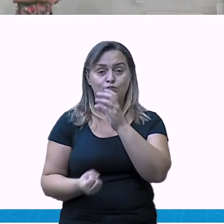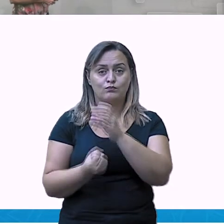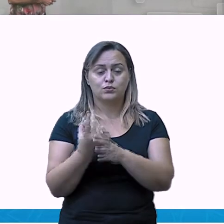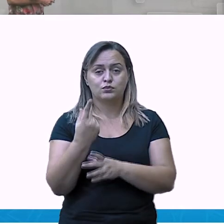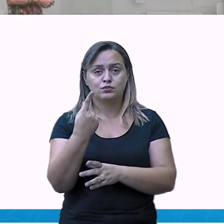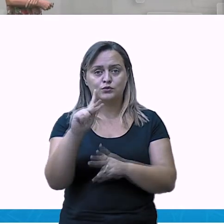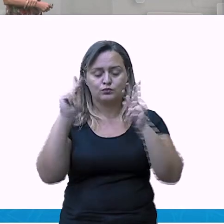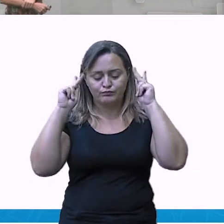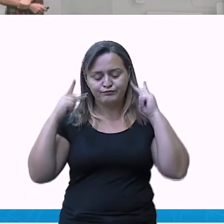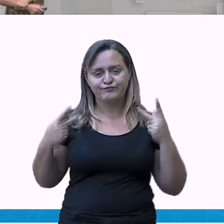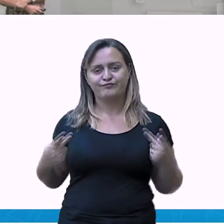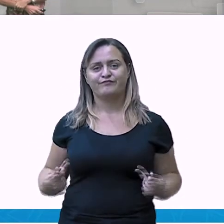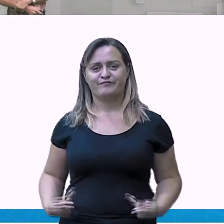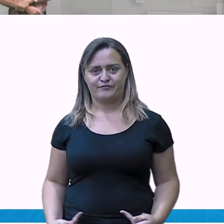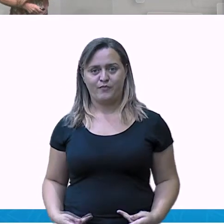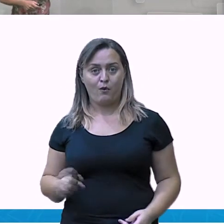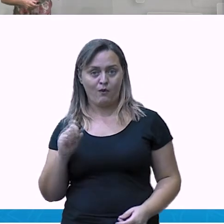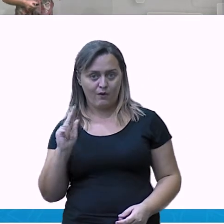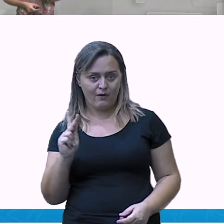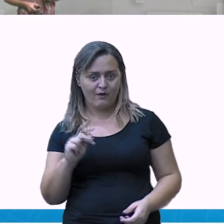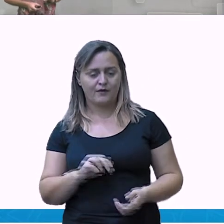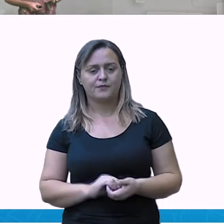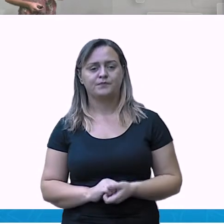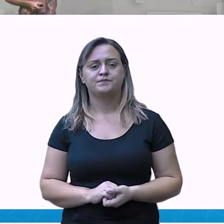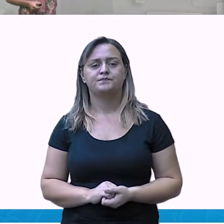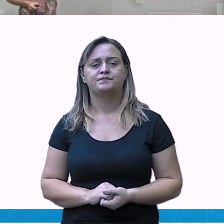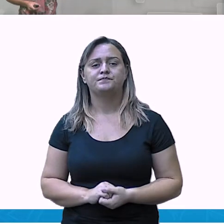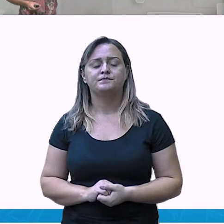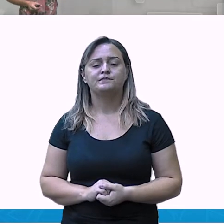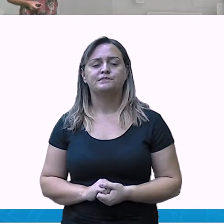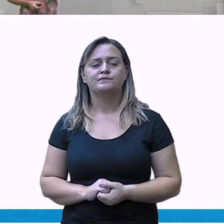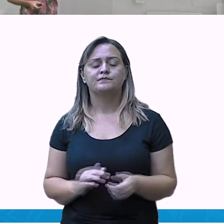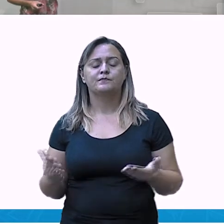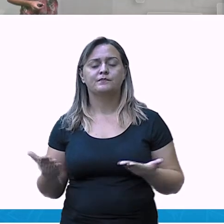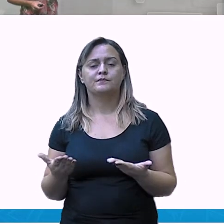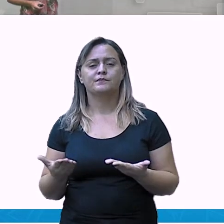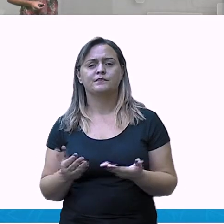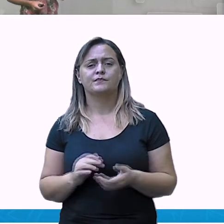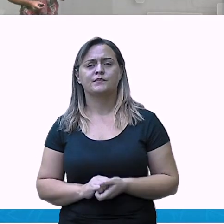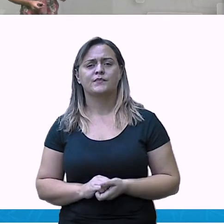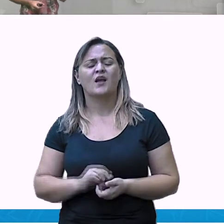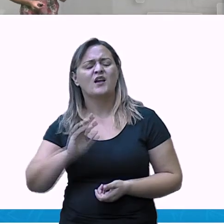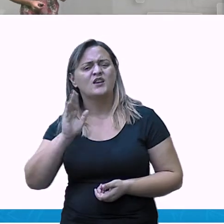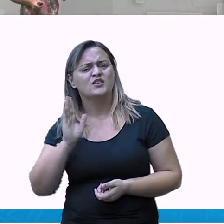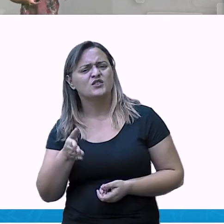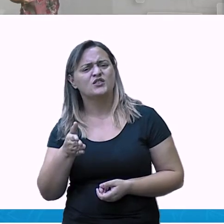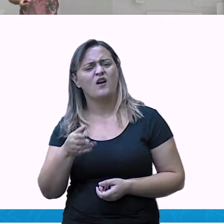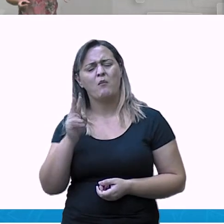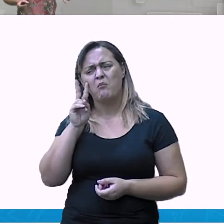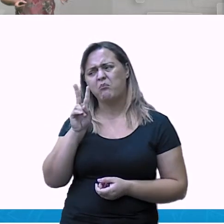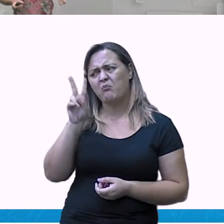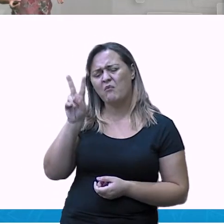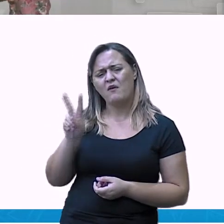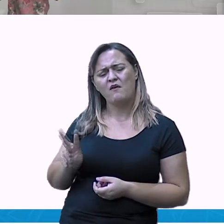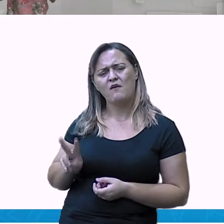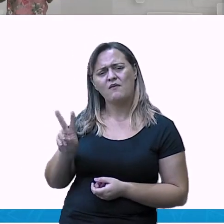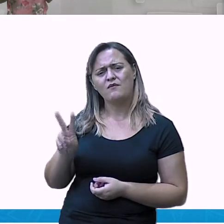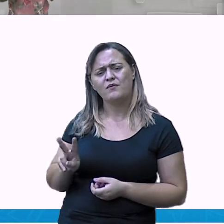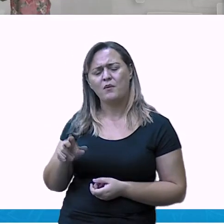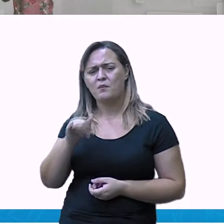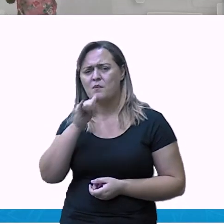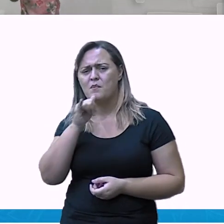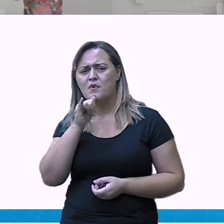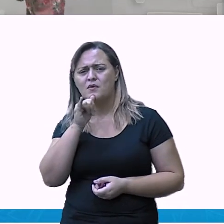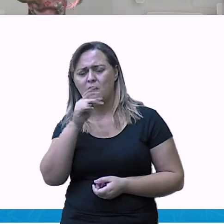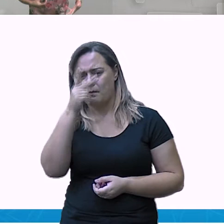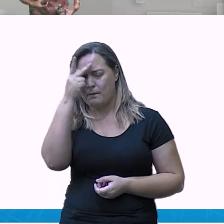seu sistema esquelético. Muito bem. Já ouviu alguém falar assim, nossa, estou com